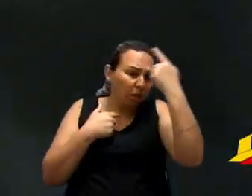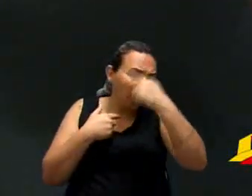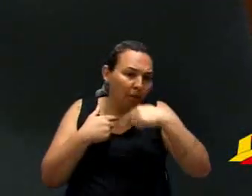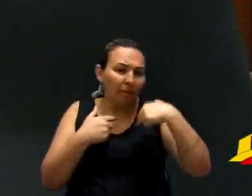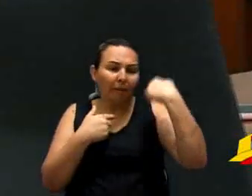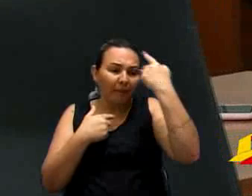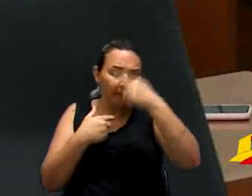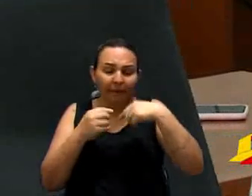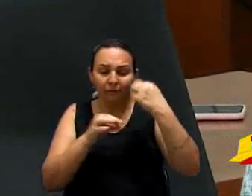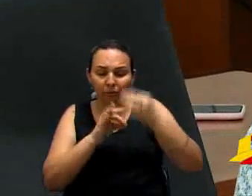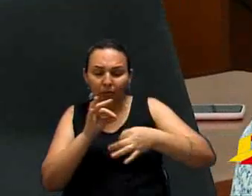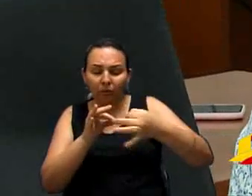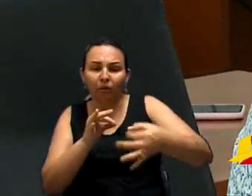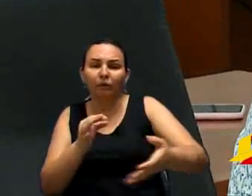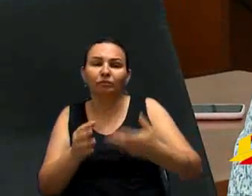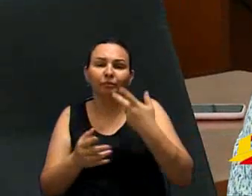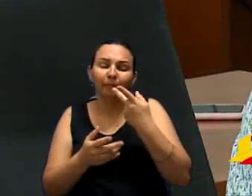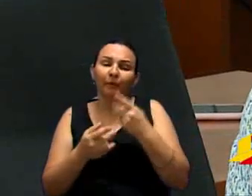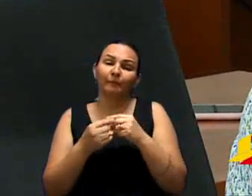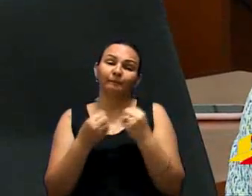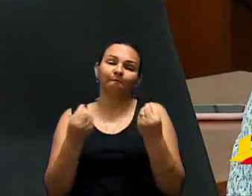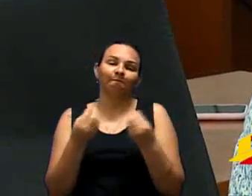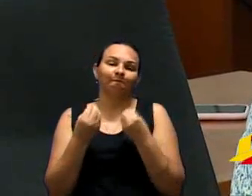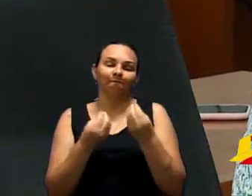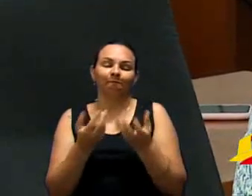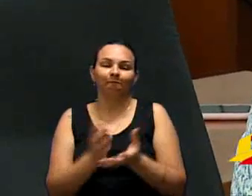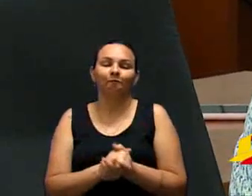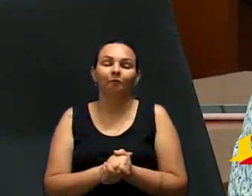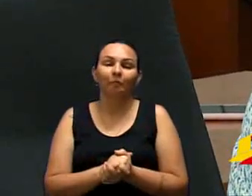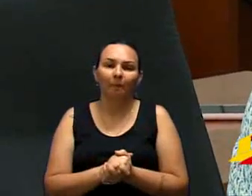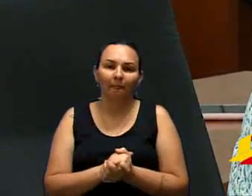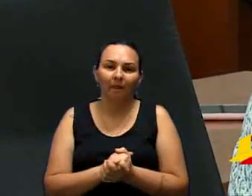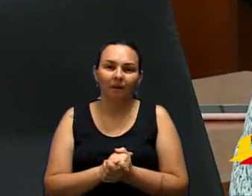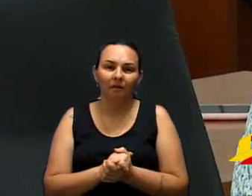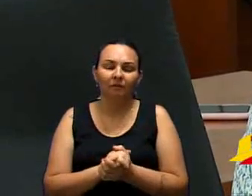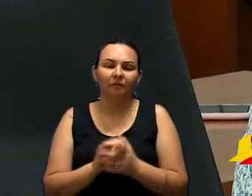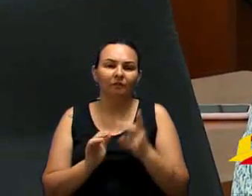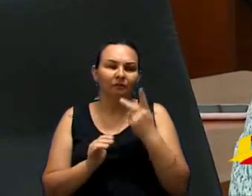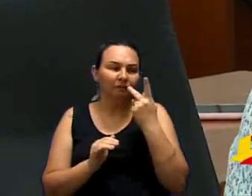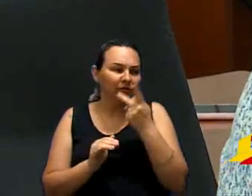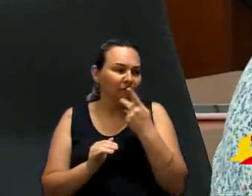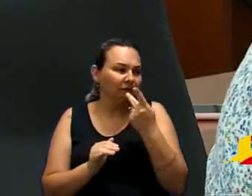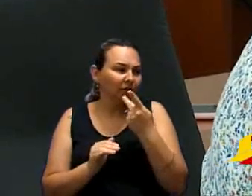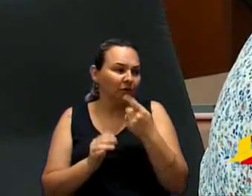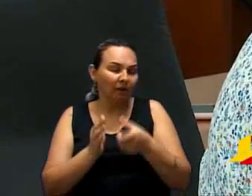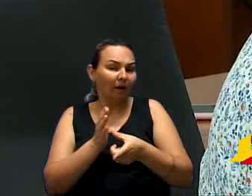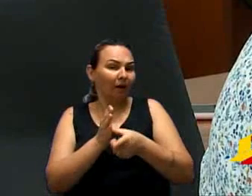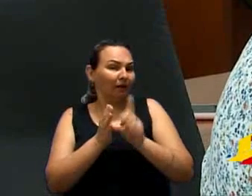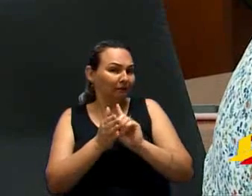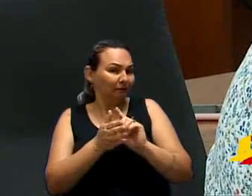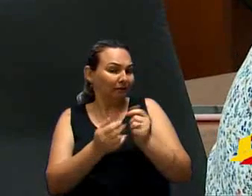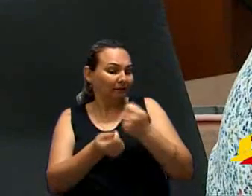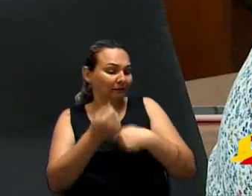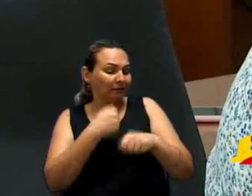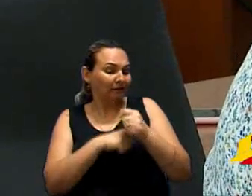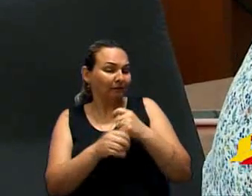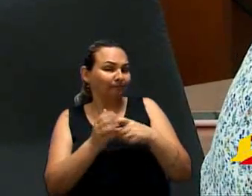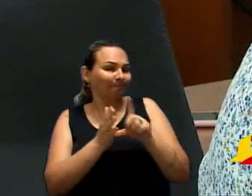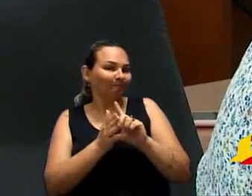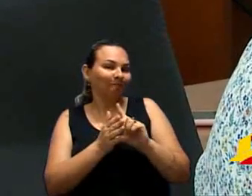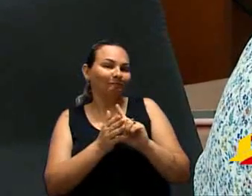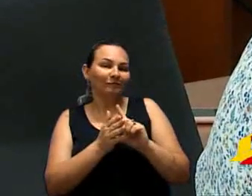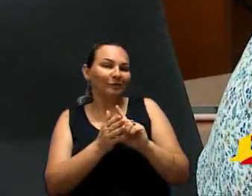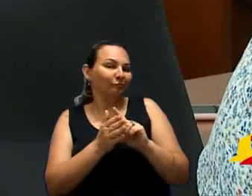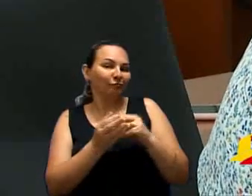eu vou dar um exemplo aqui o secretário falando da administração anterior não tem